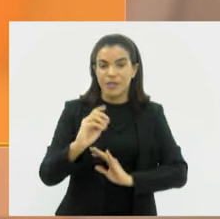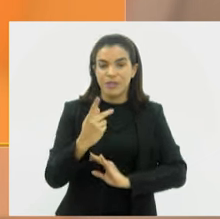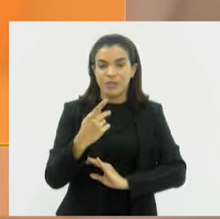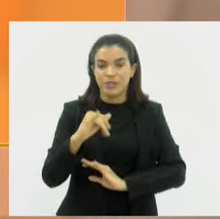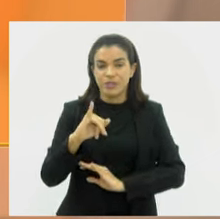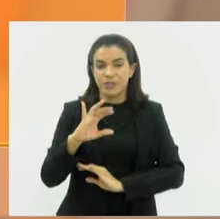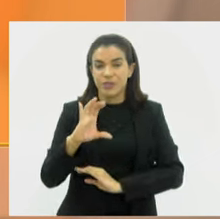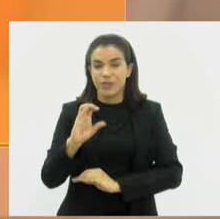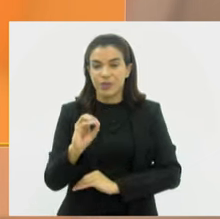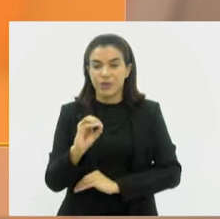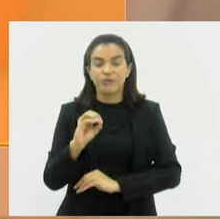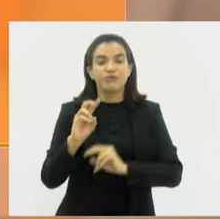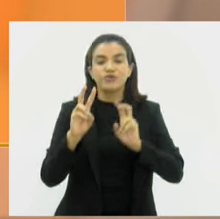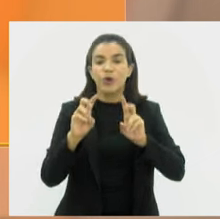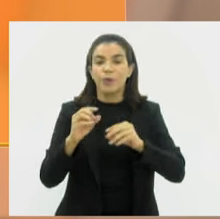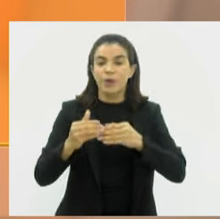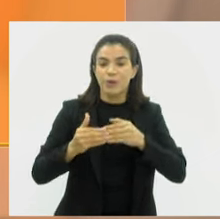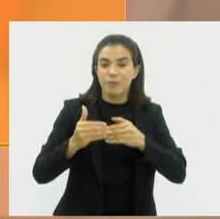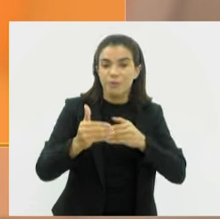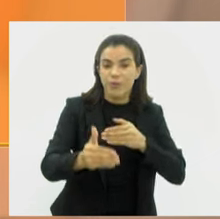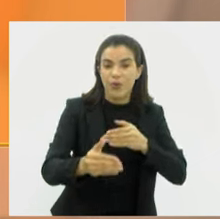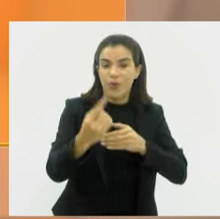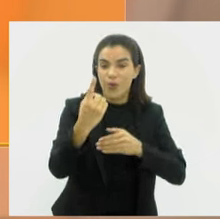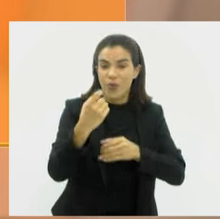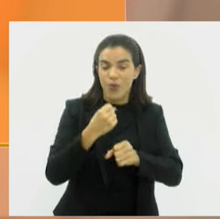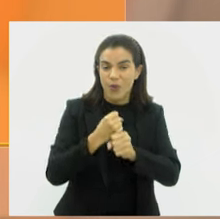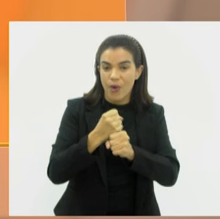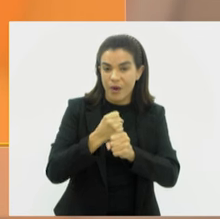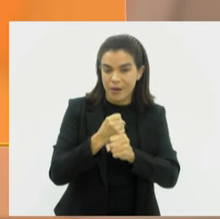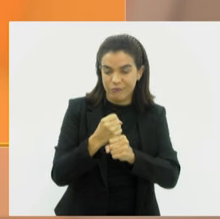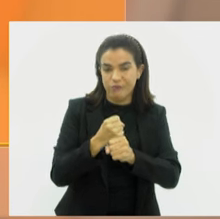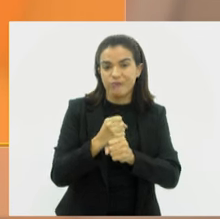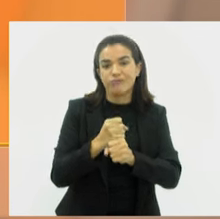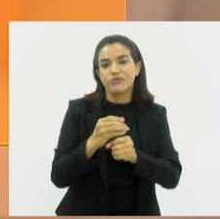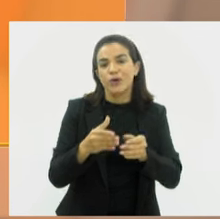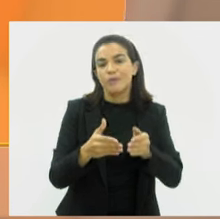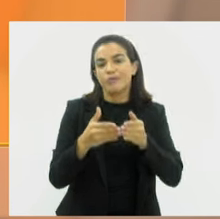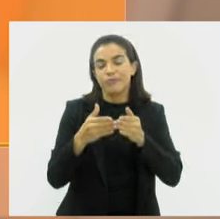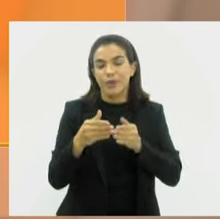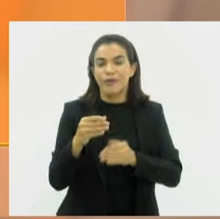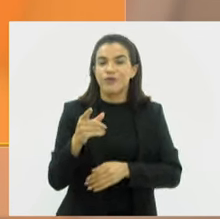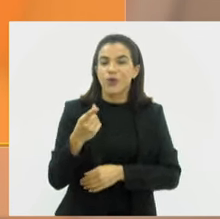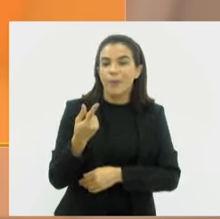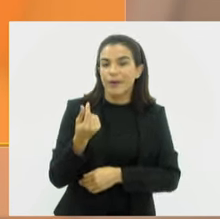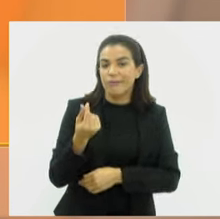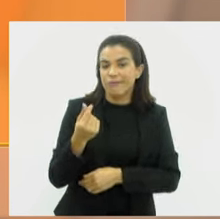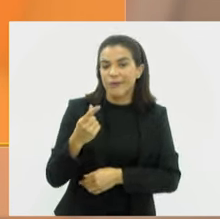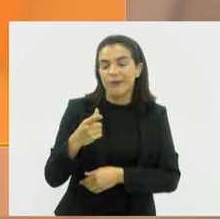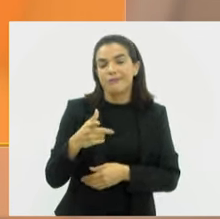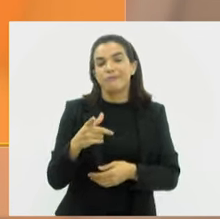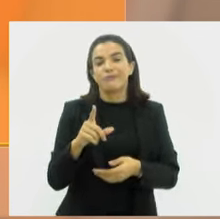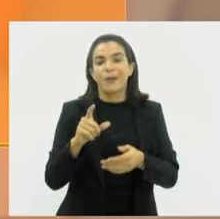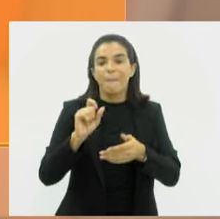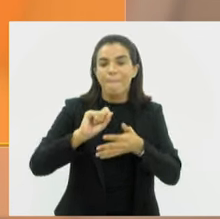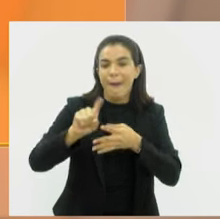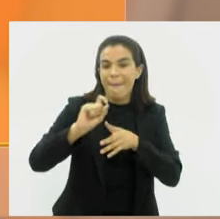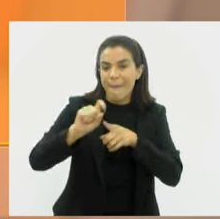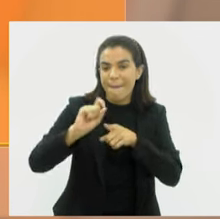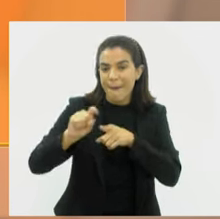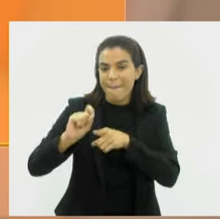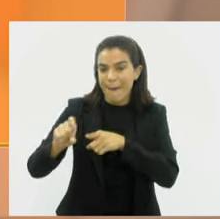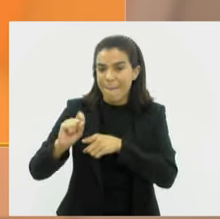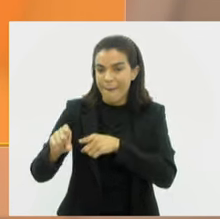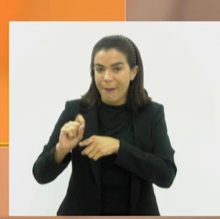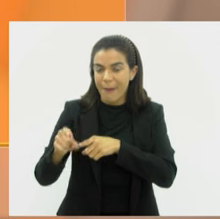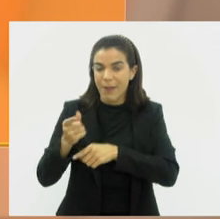Machado que prorroga por um ano o prazo de carência para o pagamento de financiamentos do Fundo de Recuperação